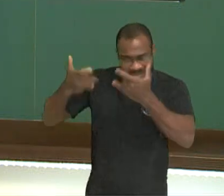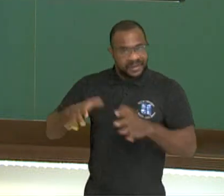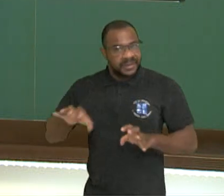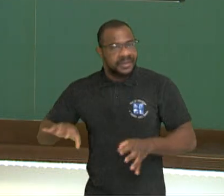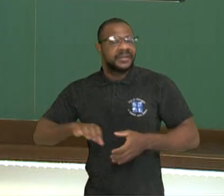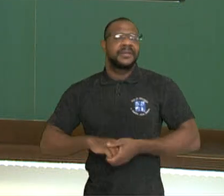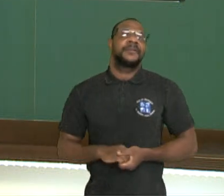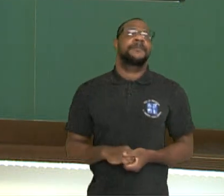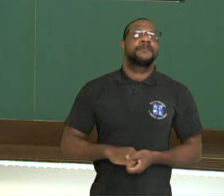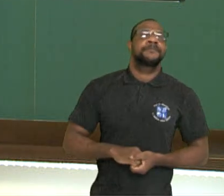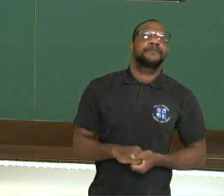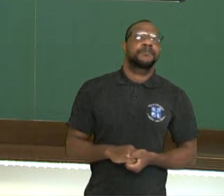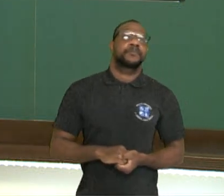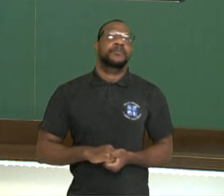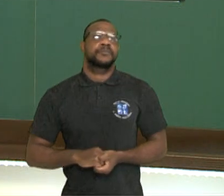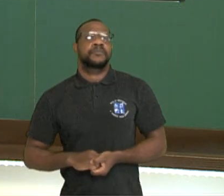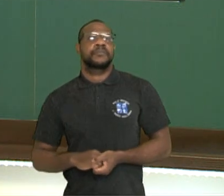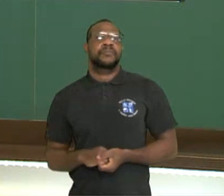ter um bom futuro.